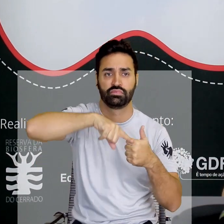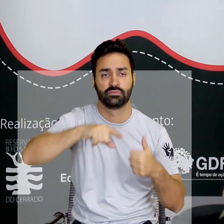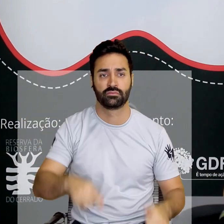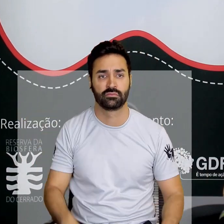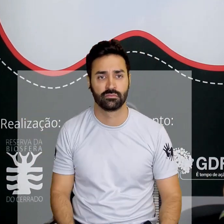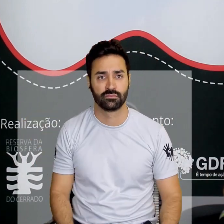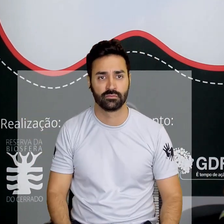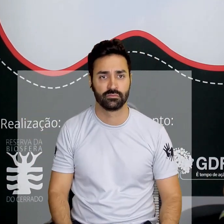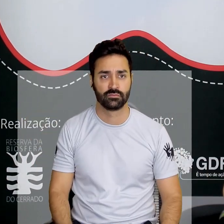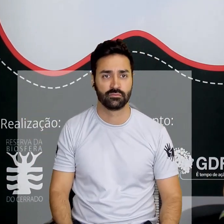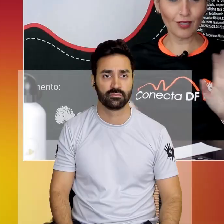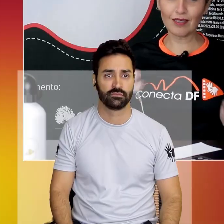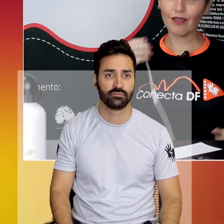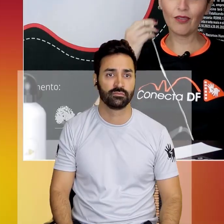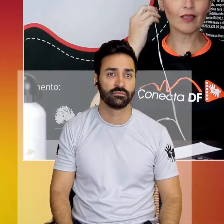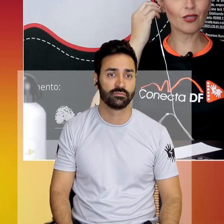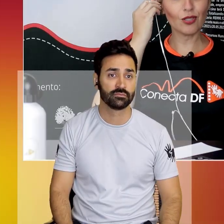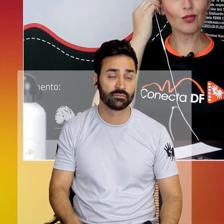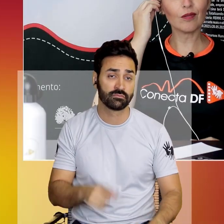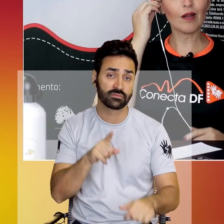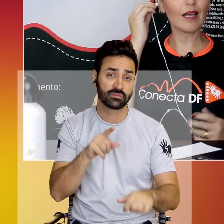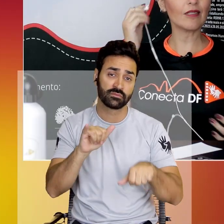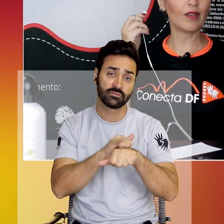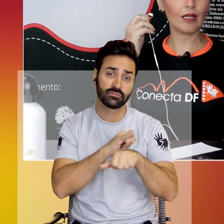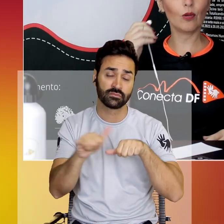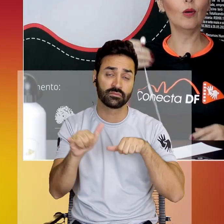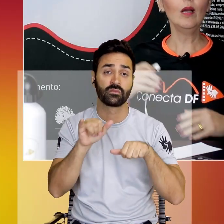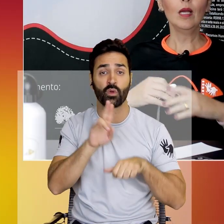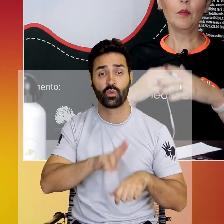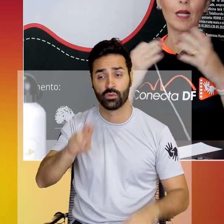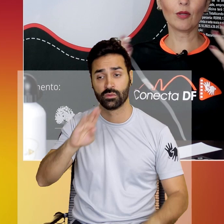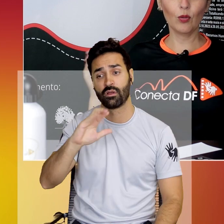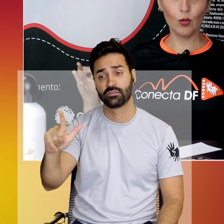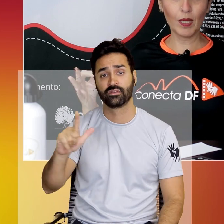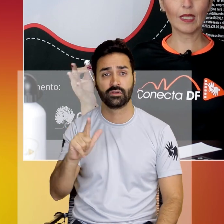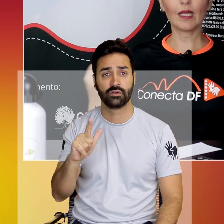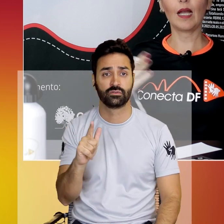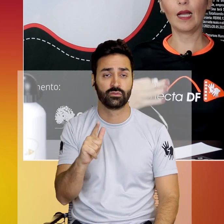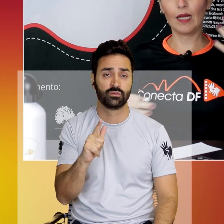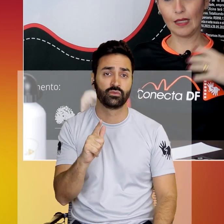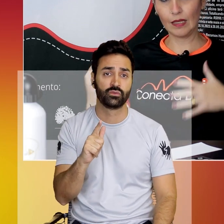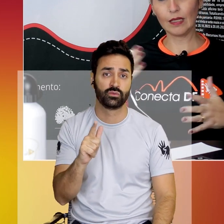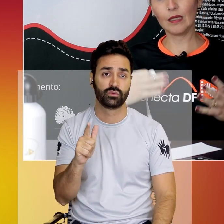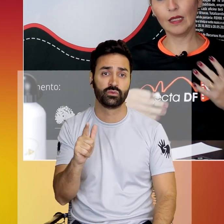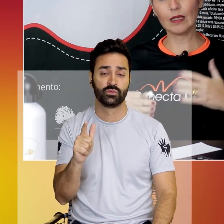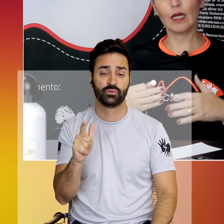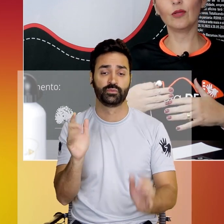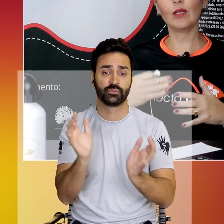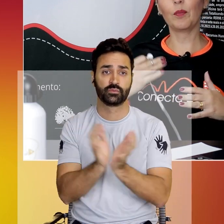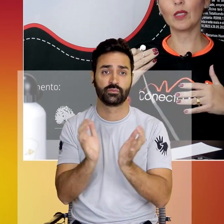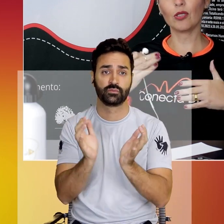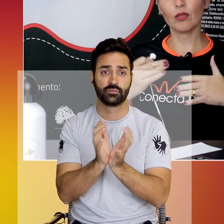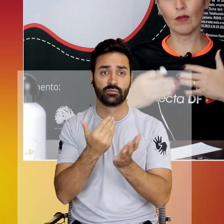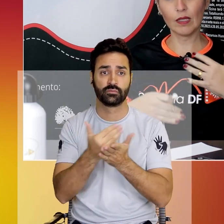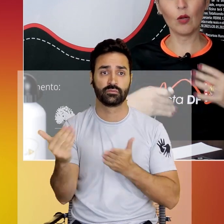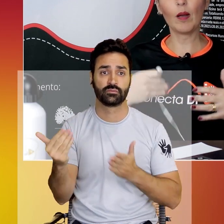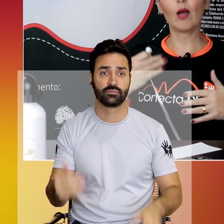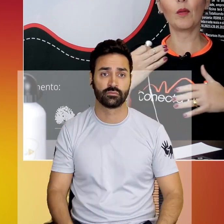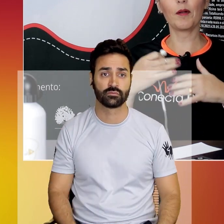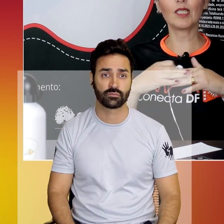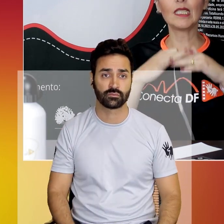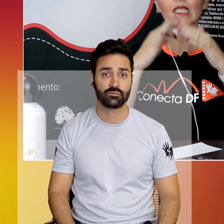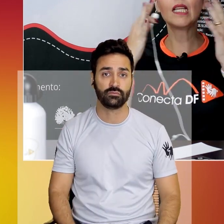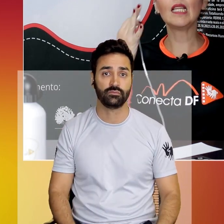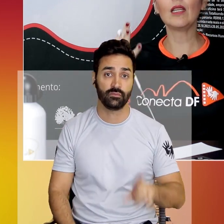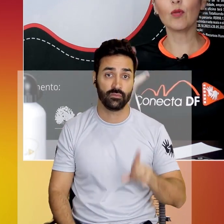usa, você fez a estratégia, tinha que ser feita. A gente usa um classificador para a turma que está iniciando. Depois a gente vai ter uma aula